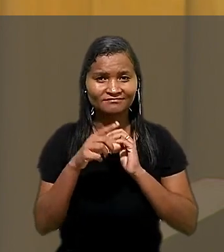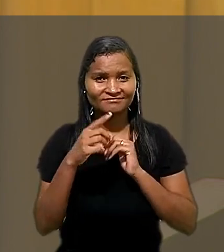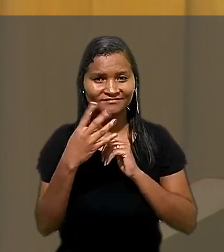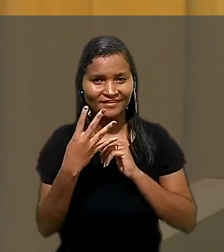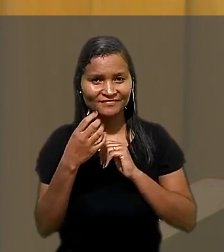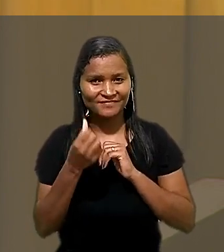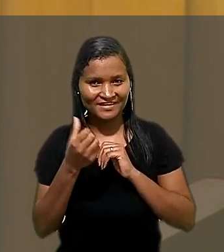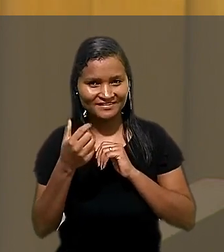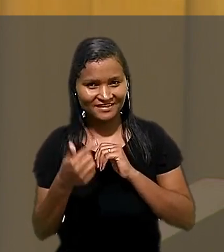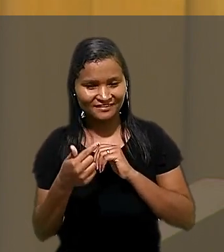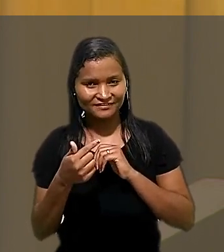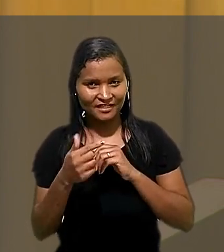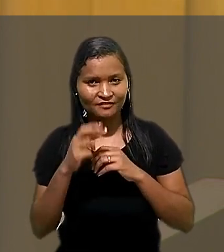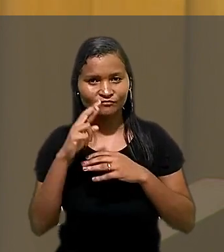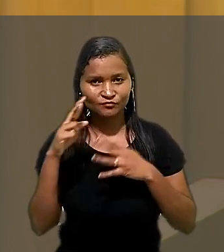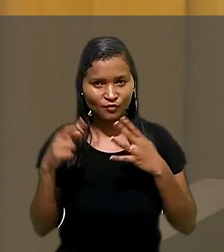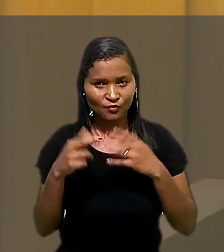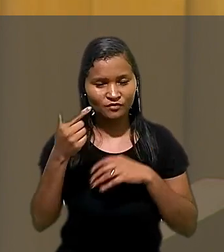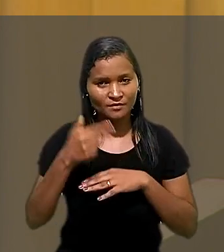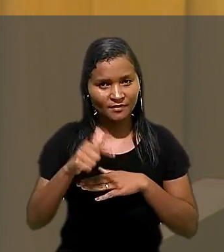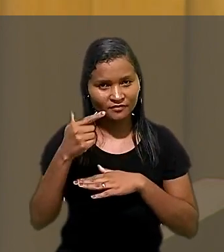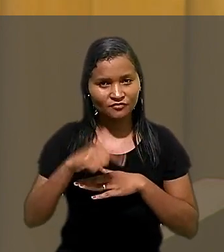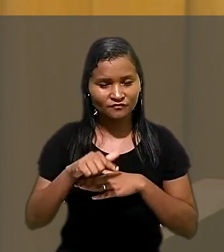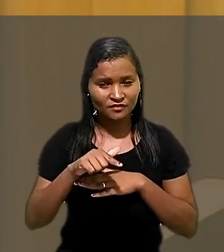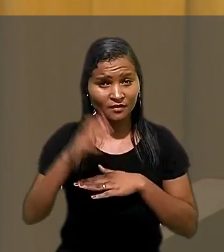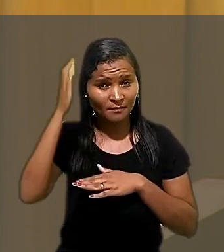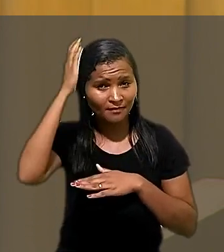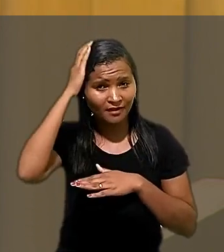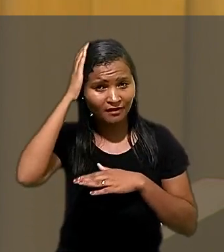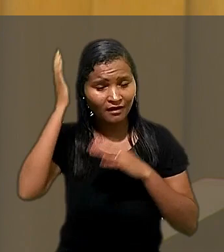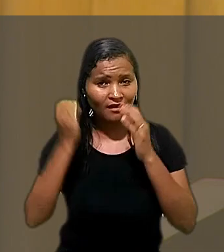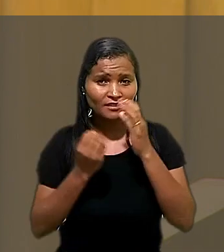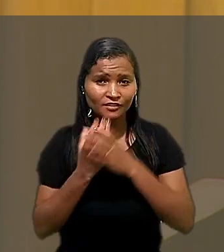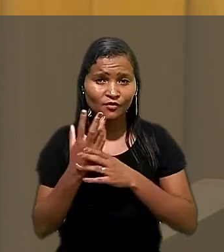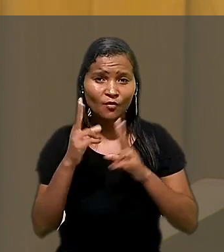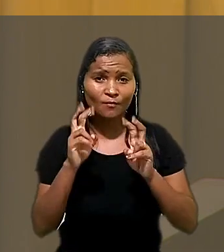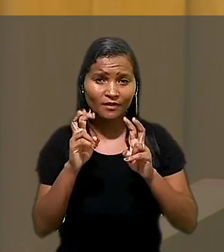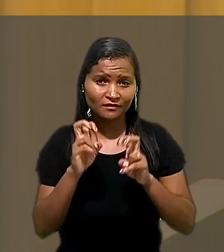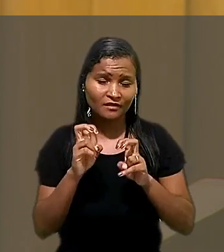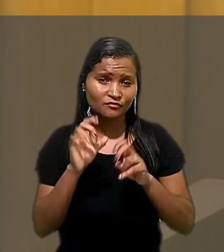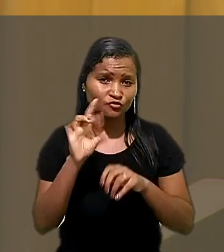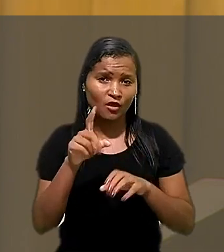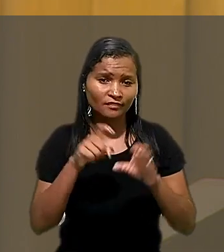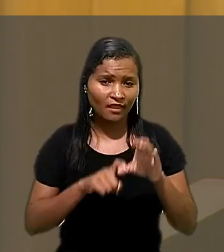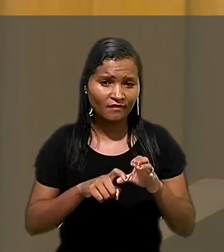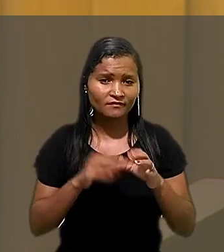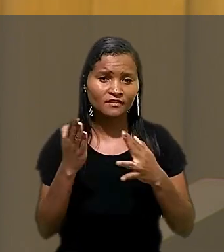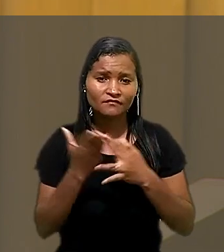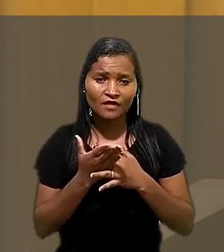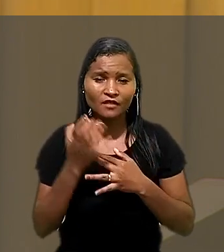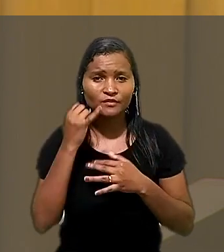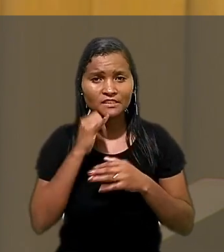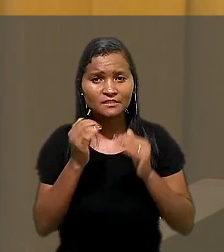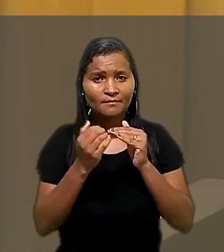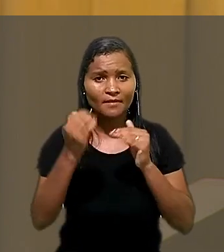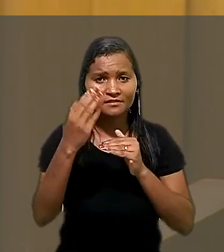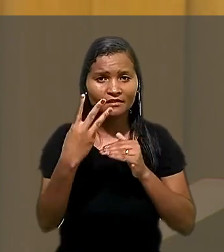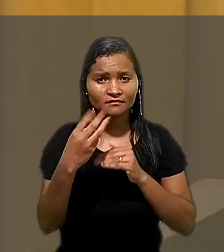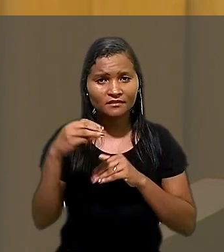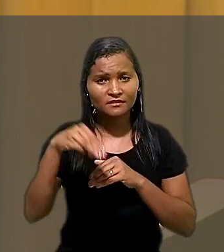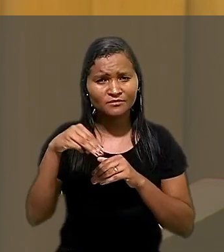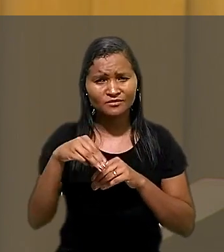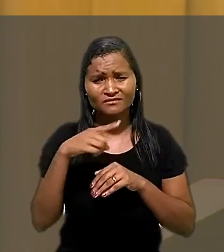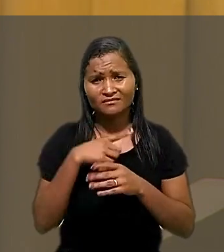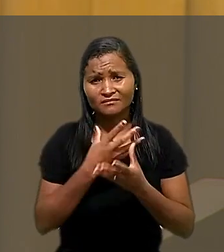merecia recursos repetitivos, porque o Tribunal do Paraná criou uma tese de que só é devido o intervalo quando a prorrogação ultrapassar 30 minutos.